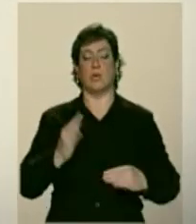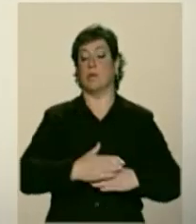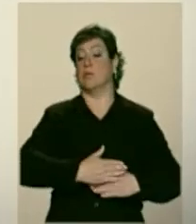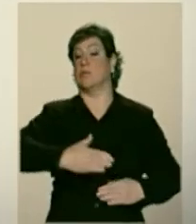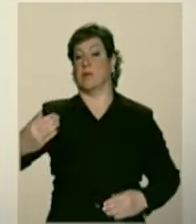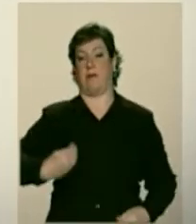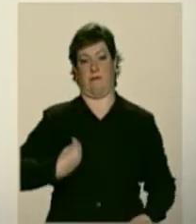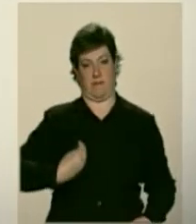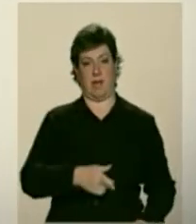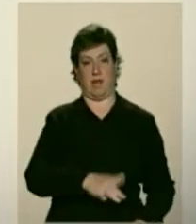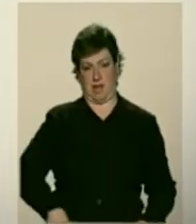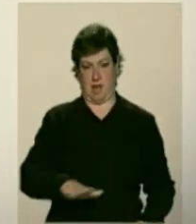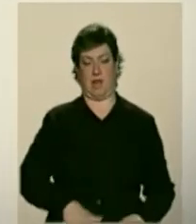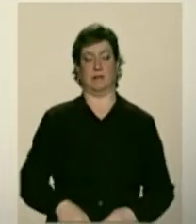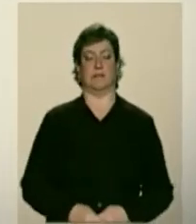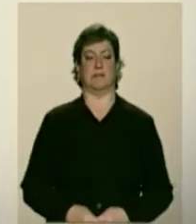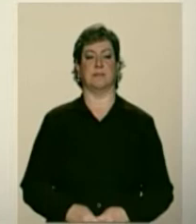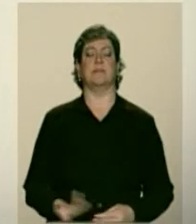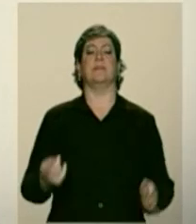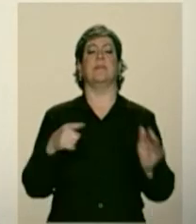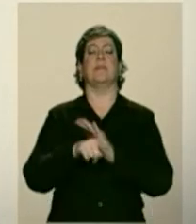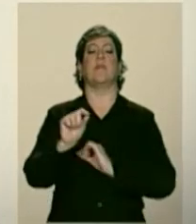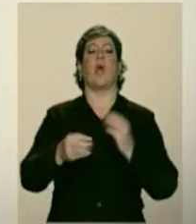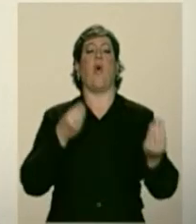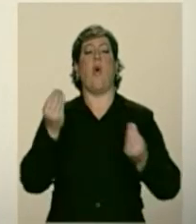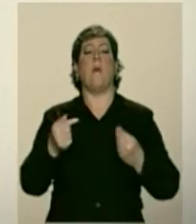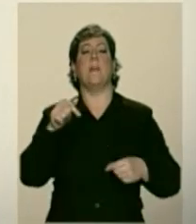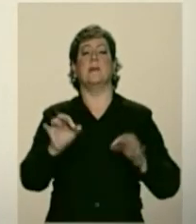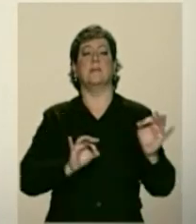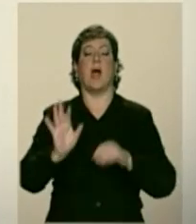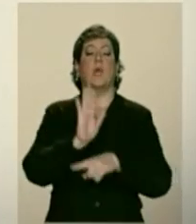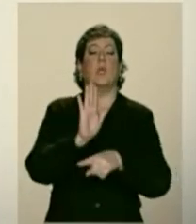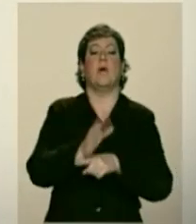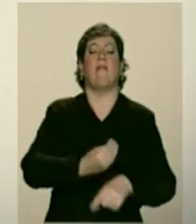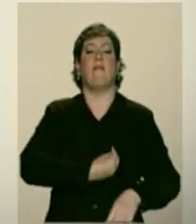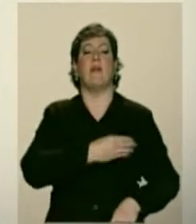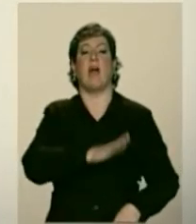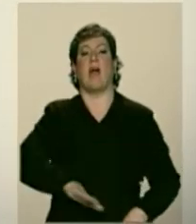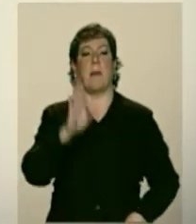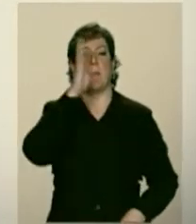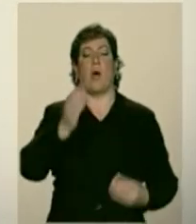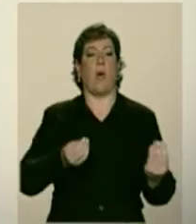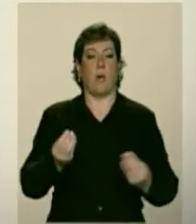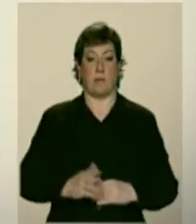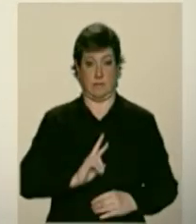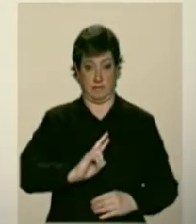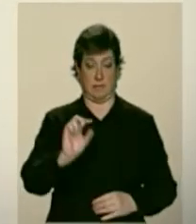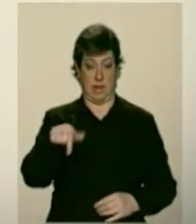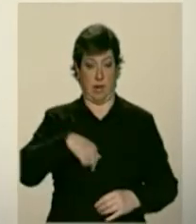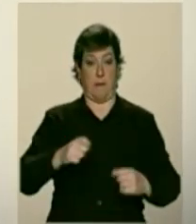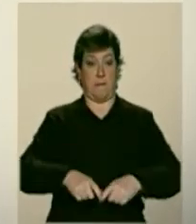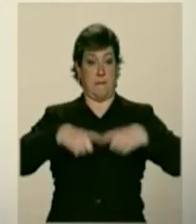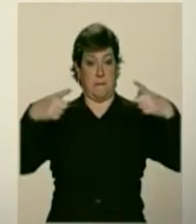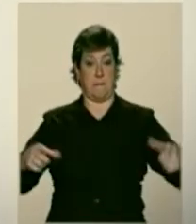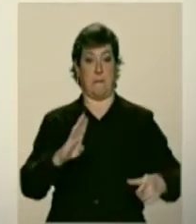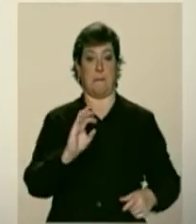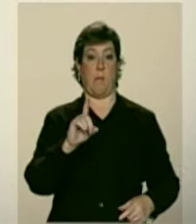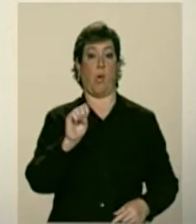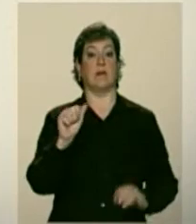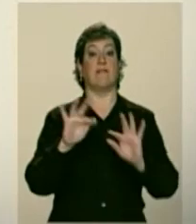vida delas. Como esse plano vai cuidar das crianças brasileiras, Presidenta? Nós vamos ampliar o Bolsa Família